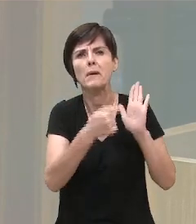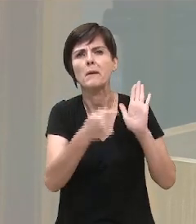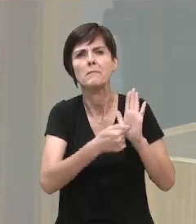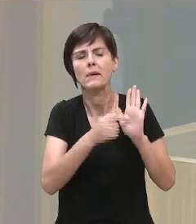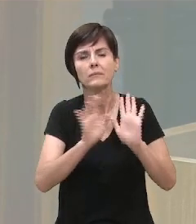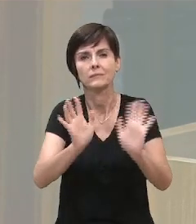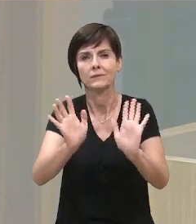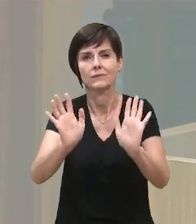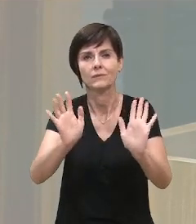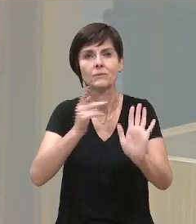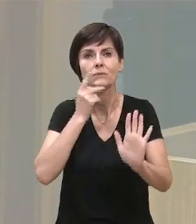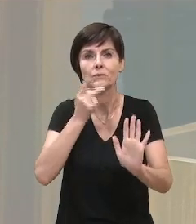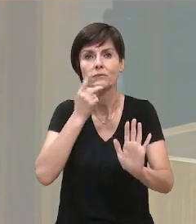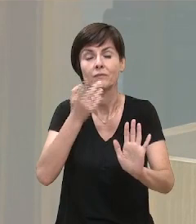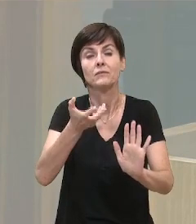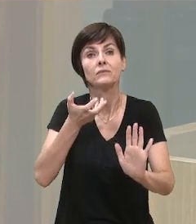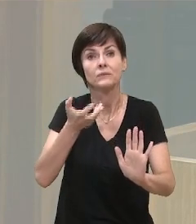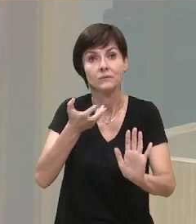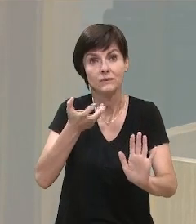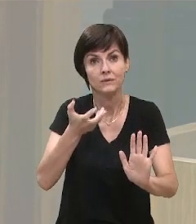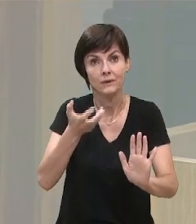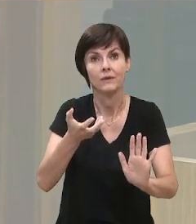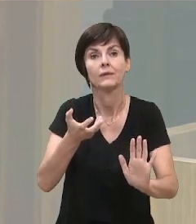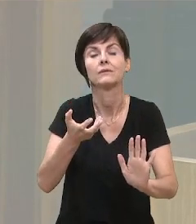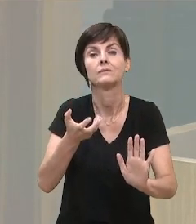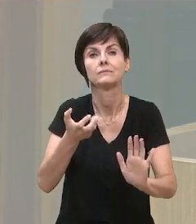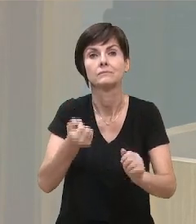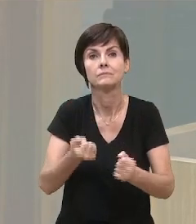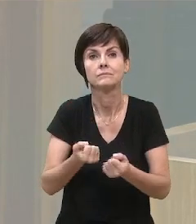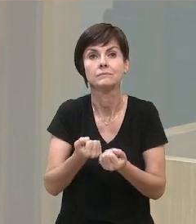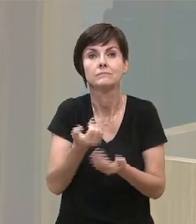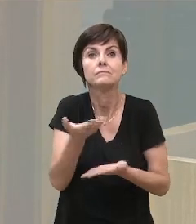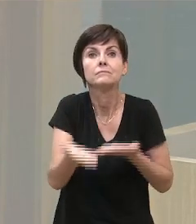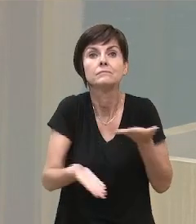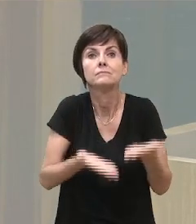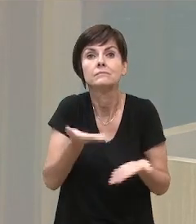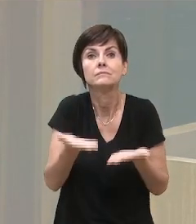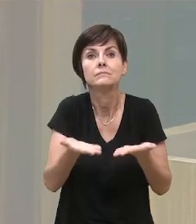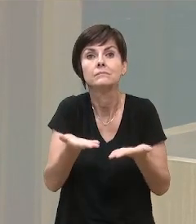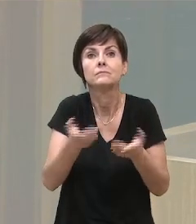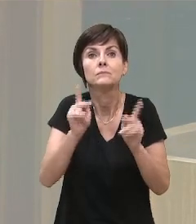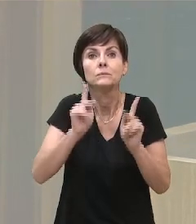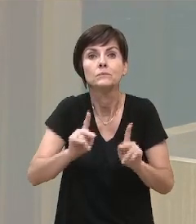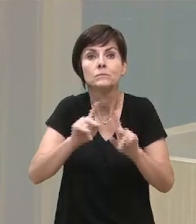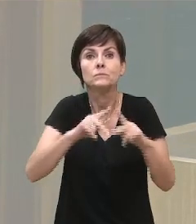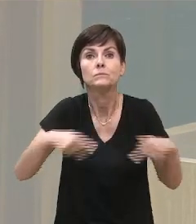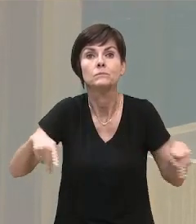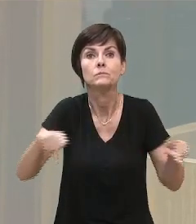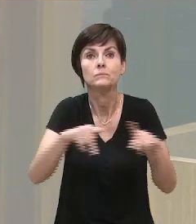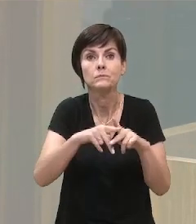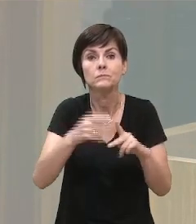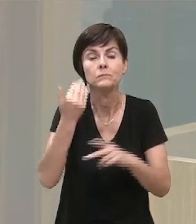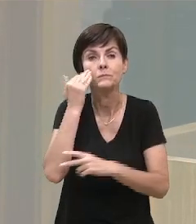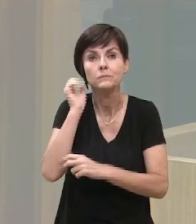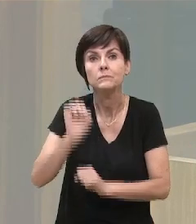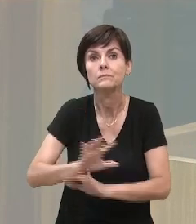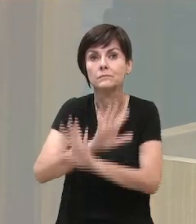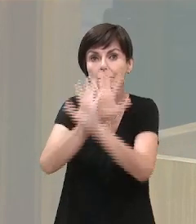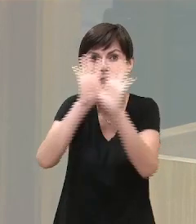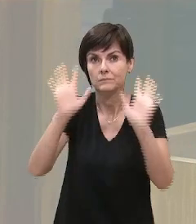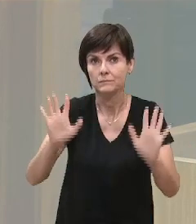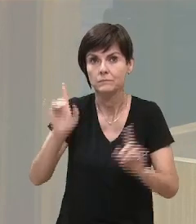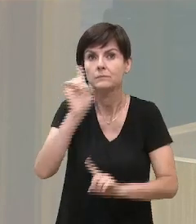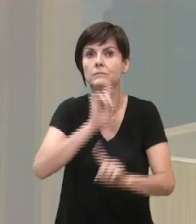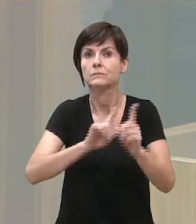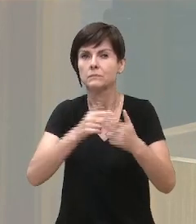a gente fala que a gente quer servir as pessoas da ponta, a gente precisa compreender que certas questões